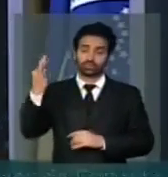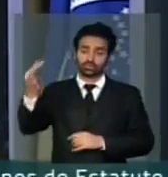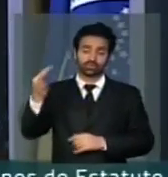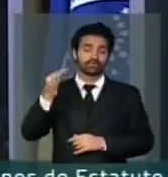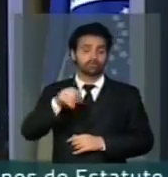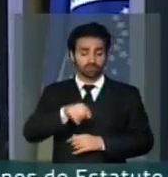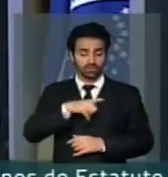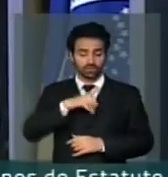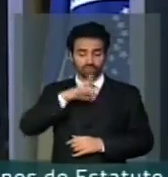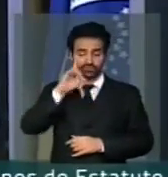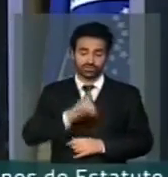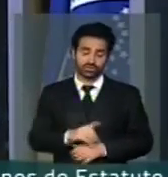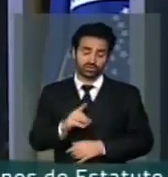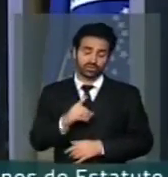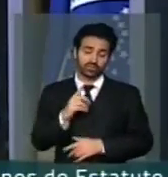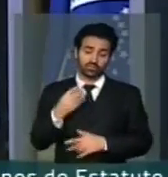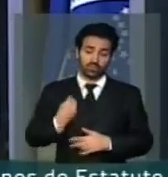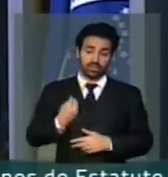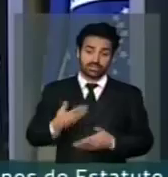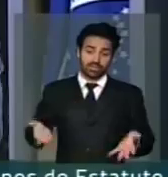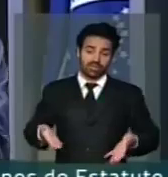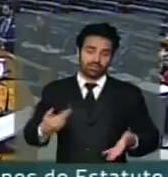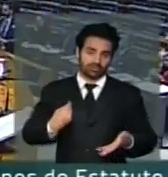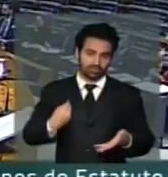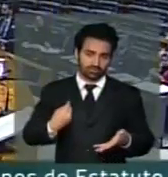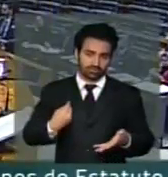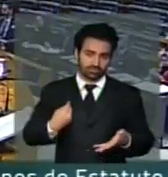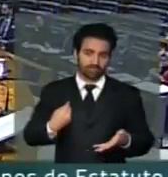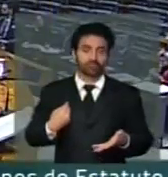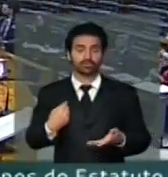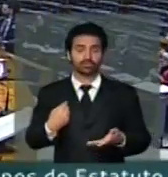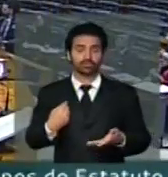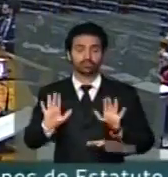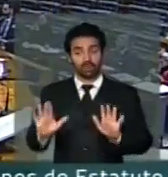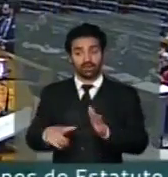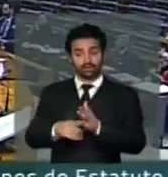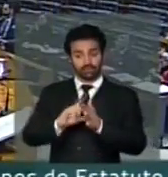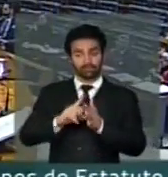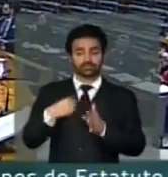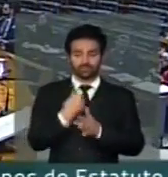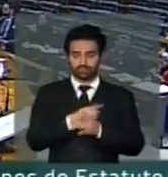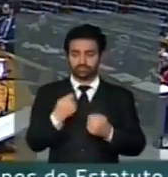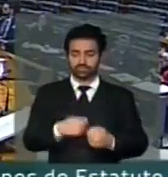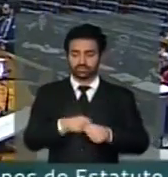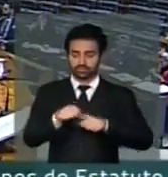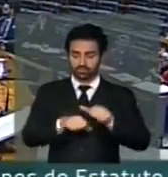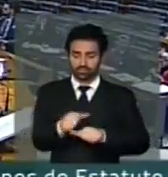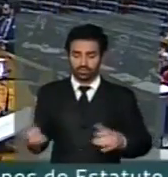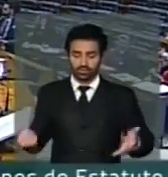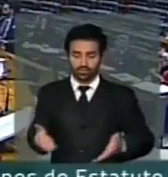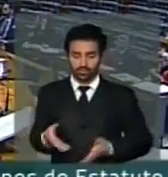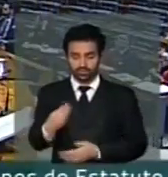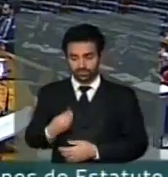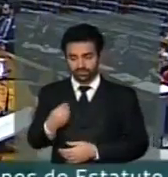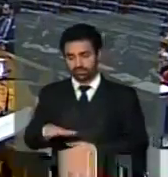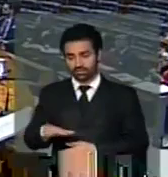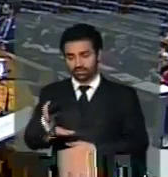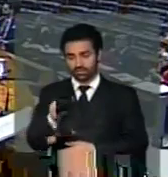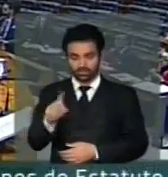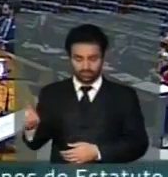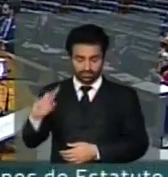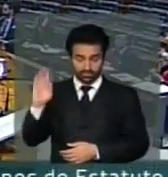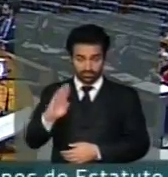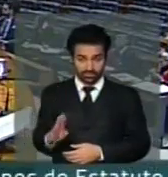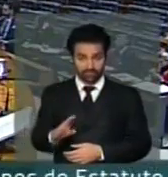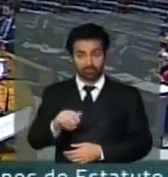um presente digno. Antes de e para um futuro digno, precisamos alterar o hoje das crianças e jovens brasileiros.